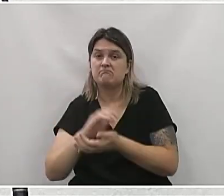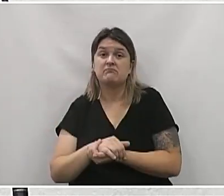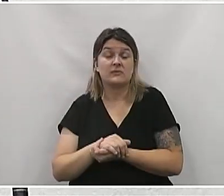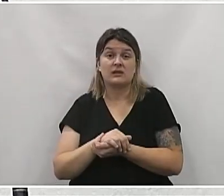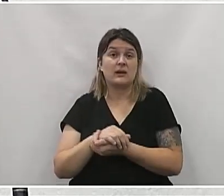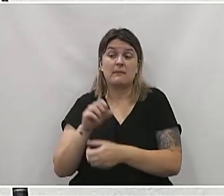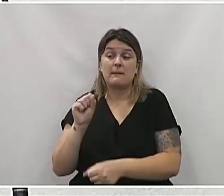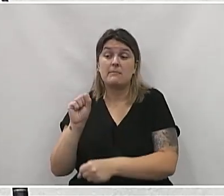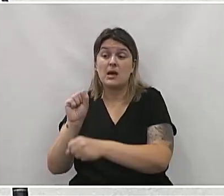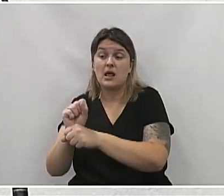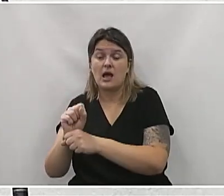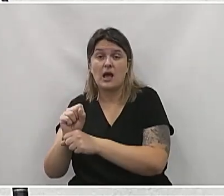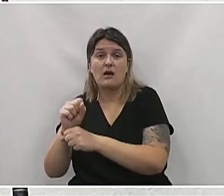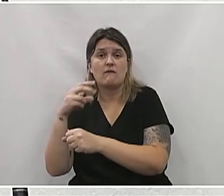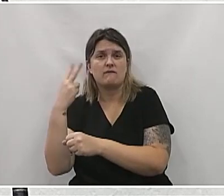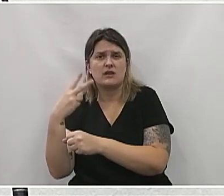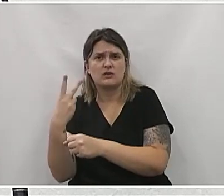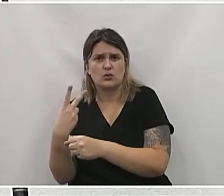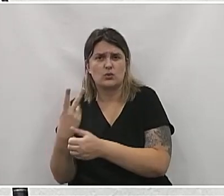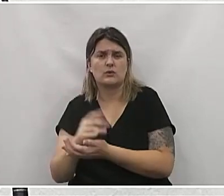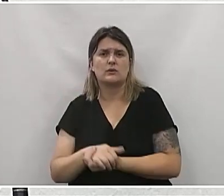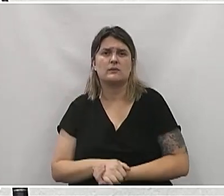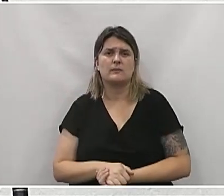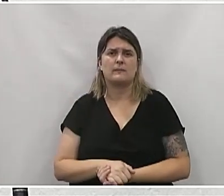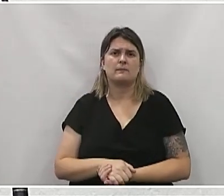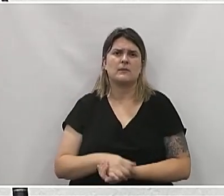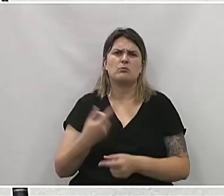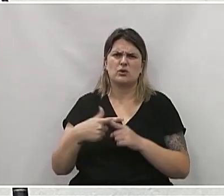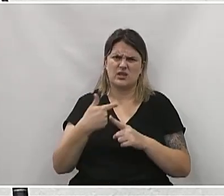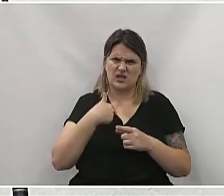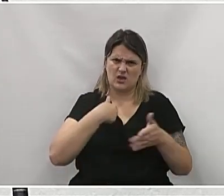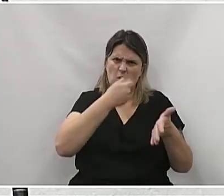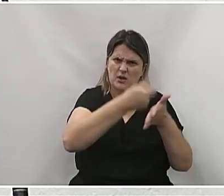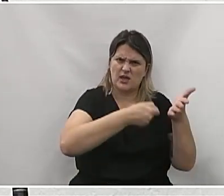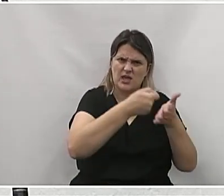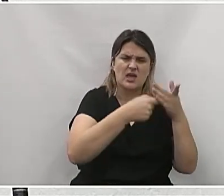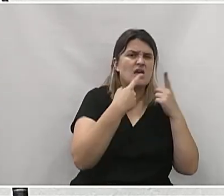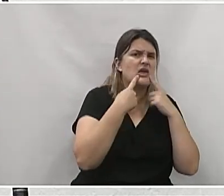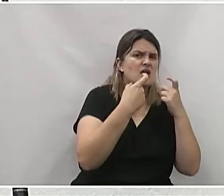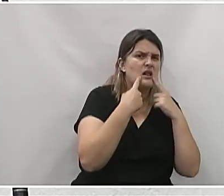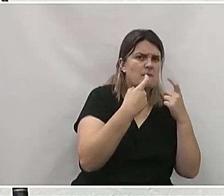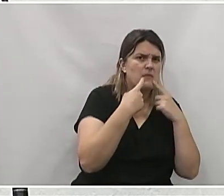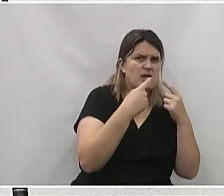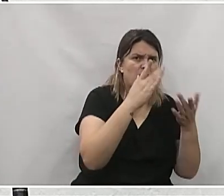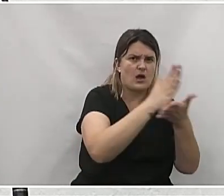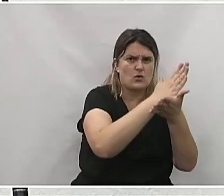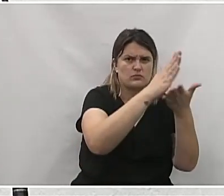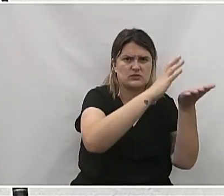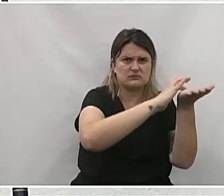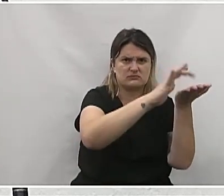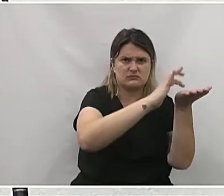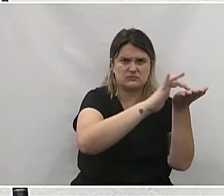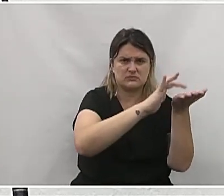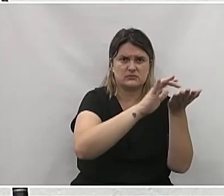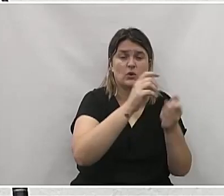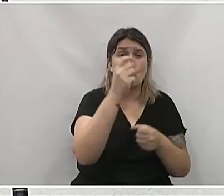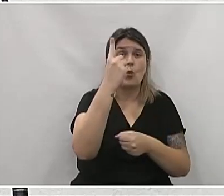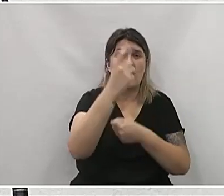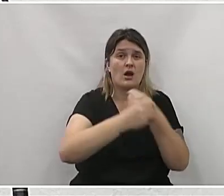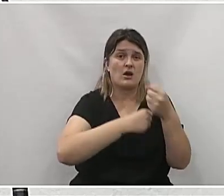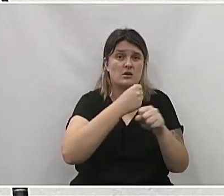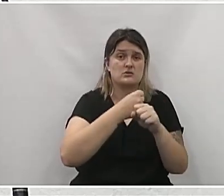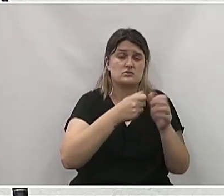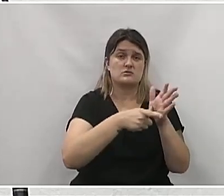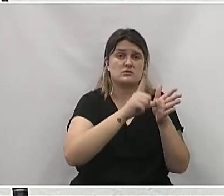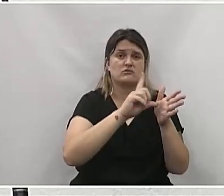vereador que tinha batido em algumas secretarias. ao qual 1 ano